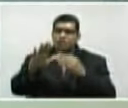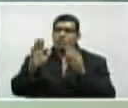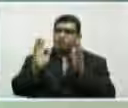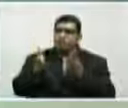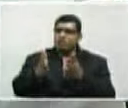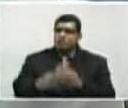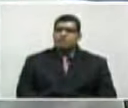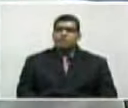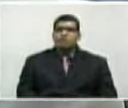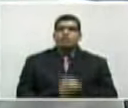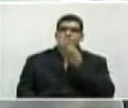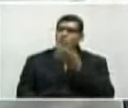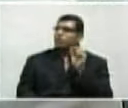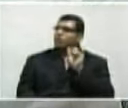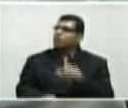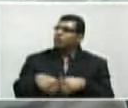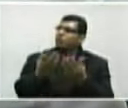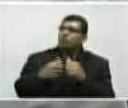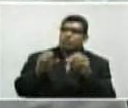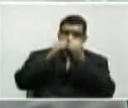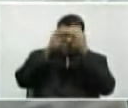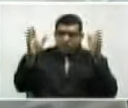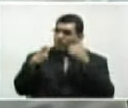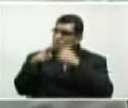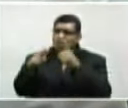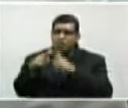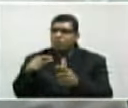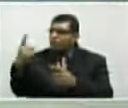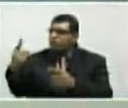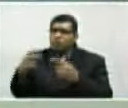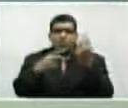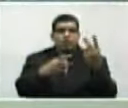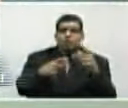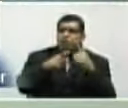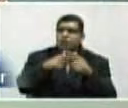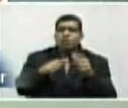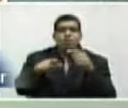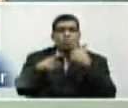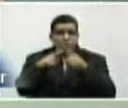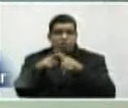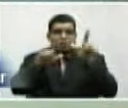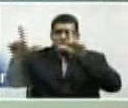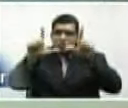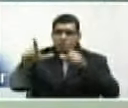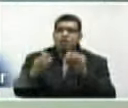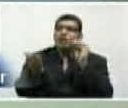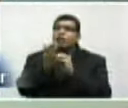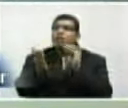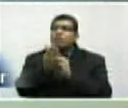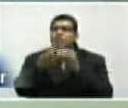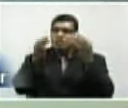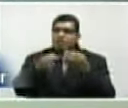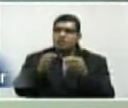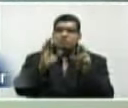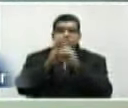Ricardo. Que aí fica claro que o problema não é uma ou outra ONG, o problema é o modelo, o problema é a falta absoluta